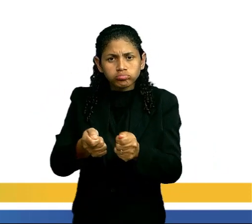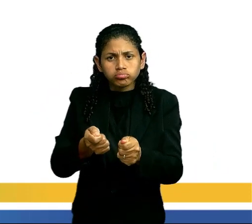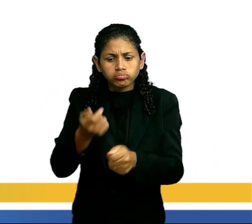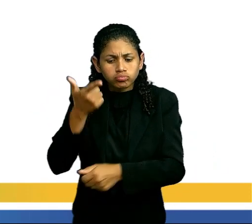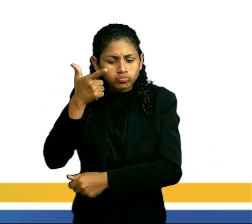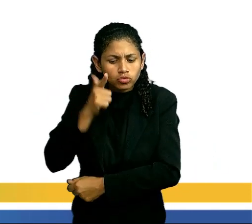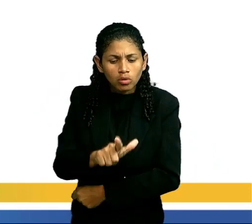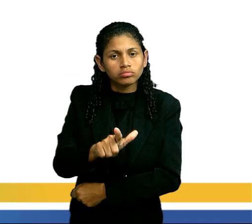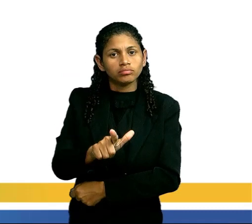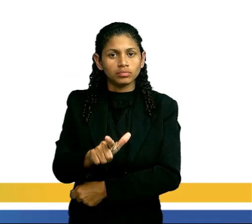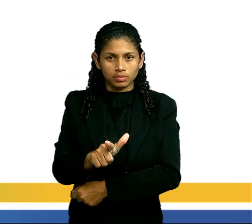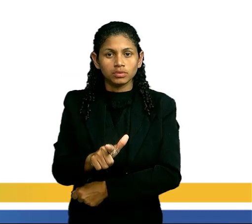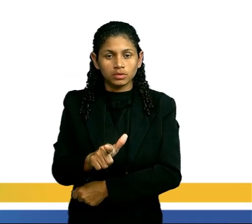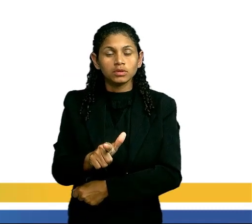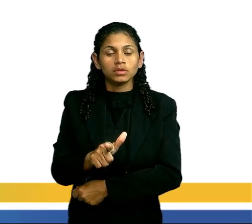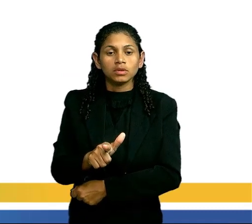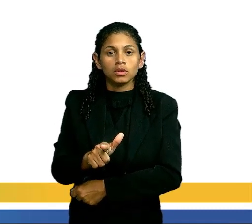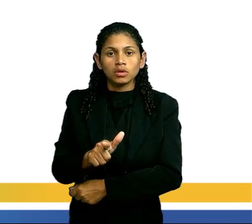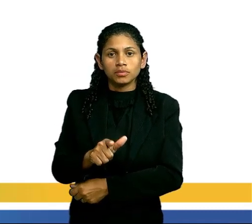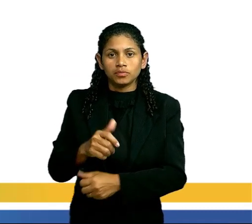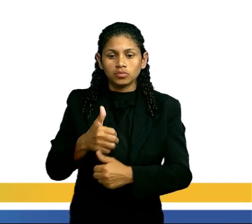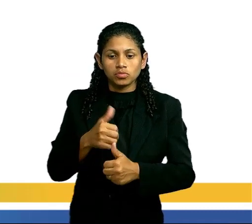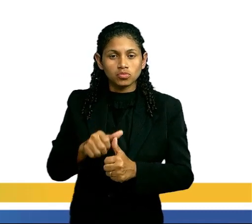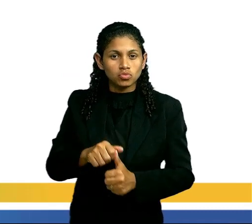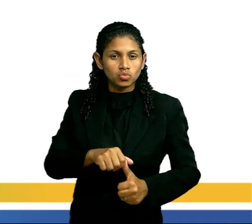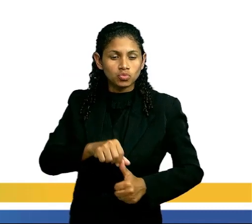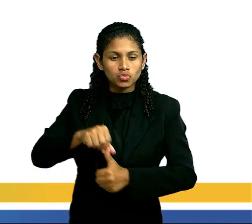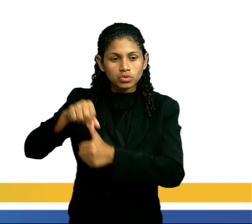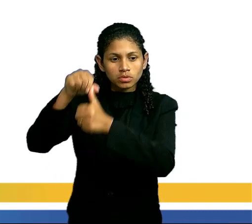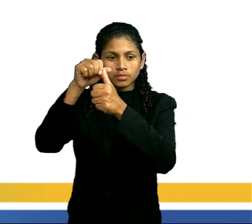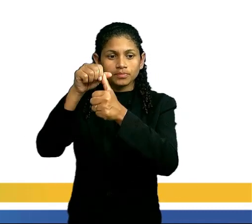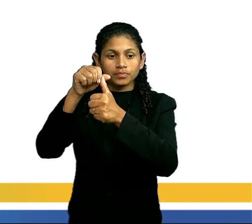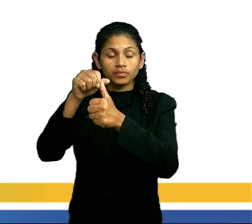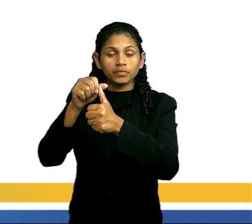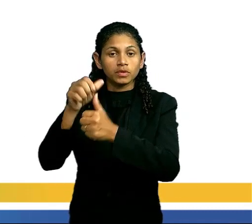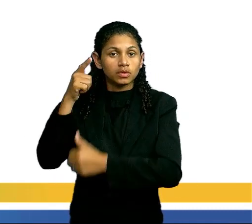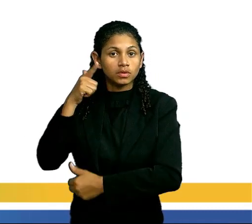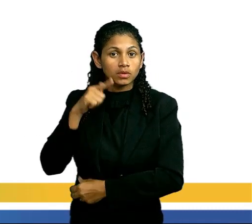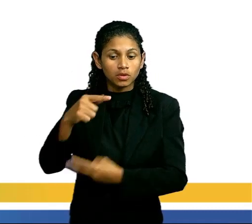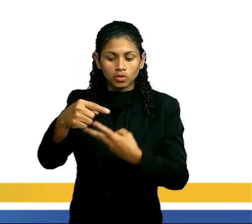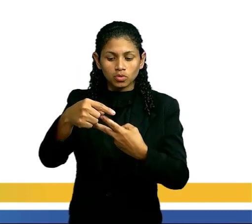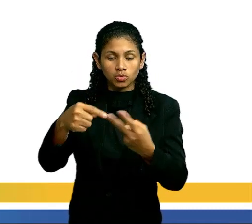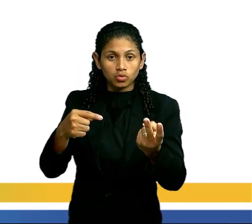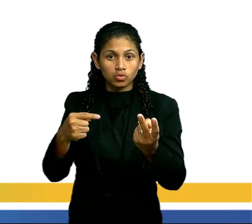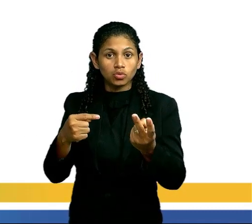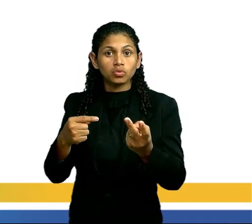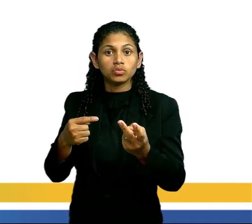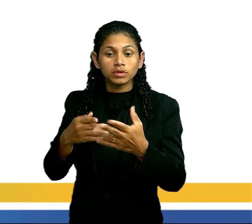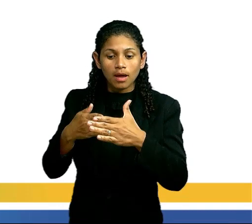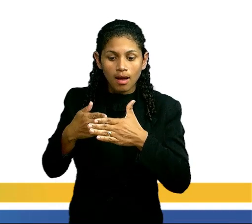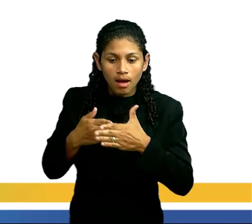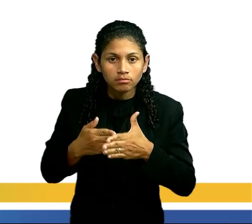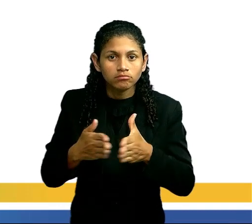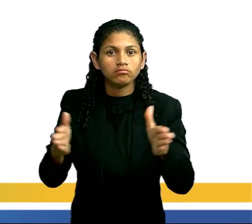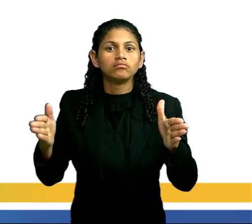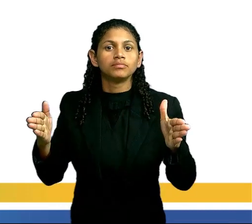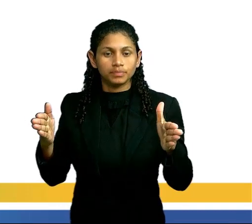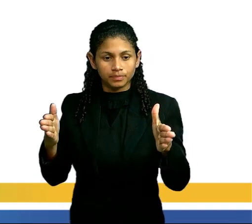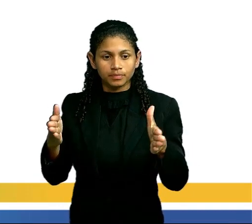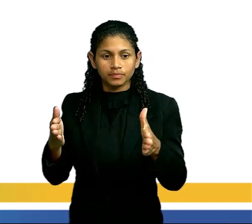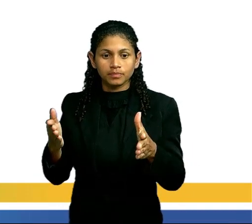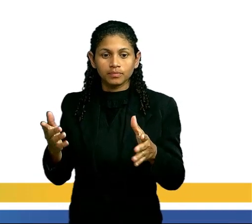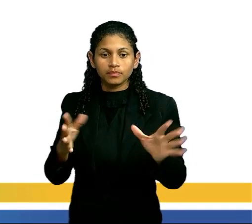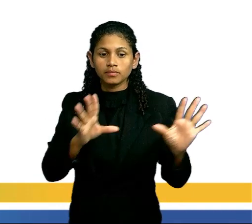Casa Branca e obteve pelo menos 2 avanços significativos e inesperados.